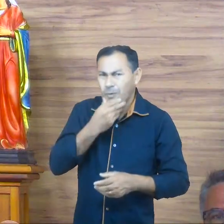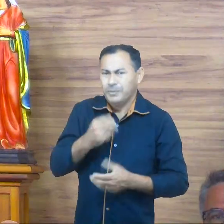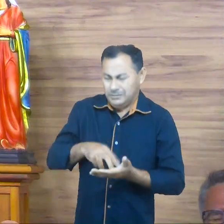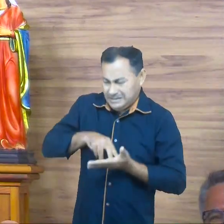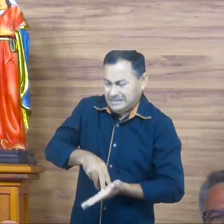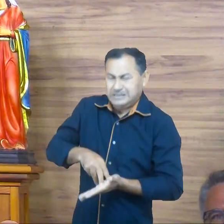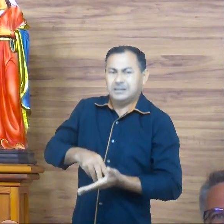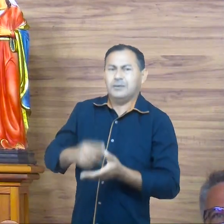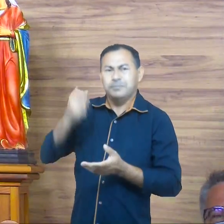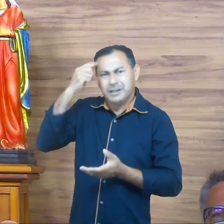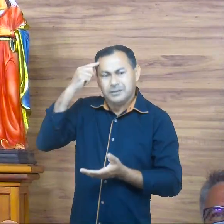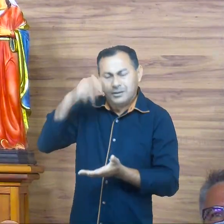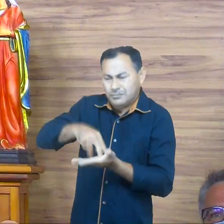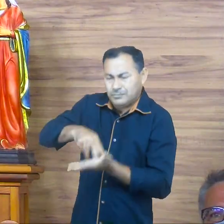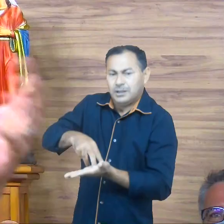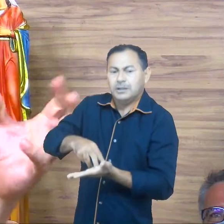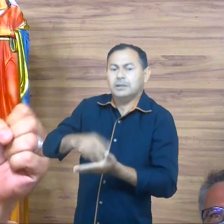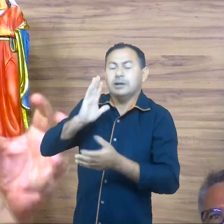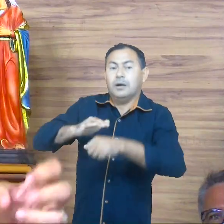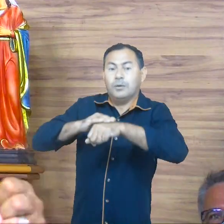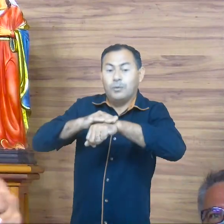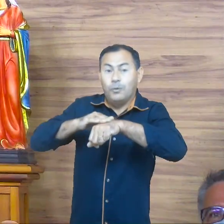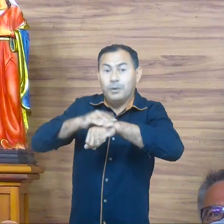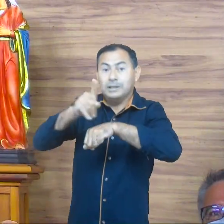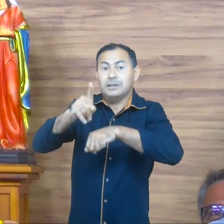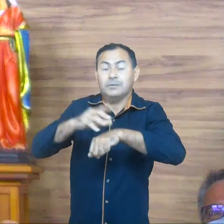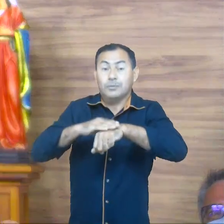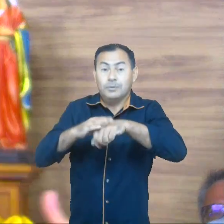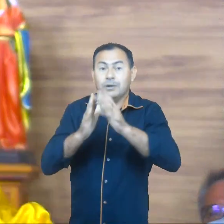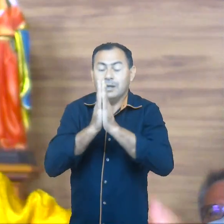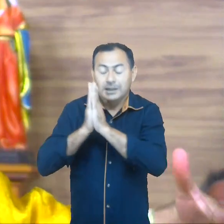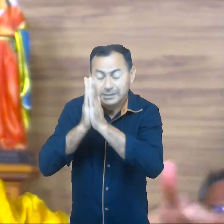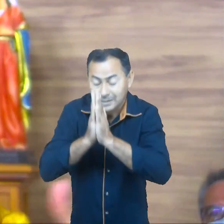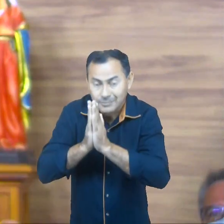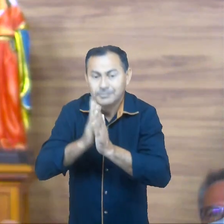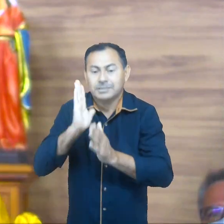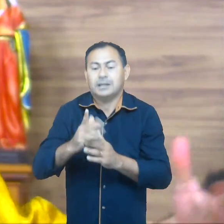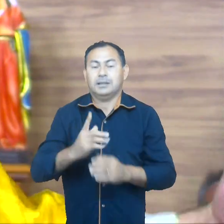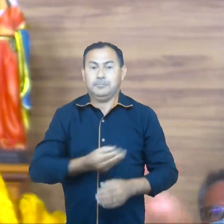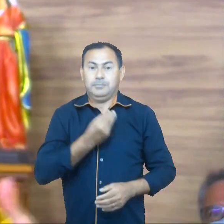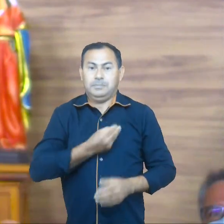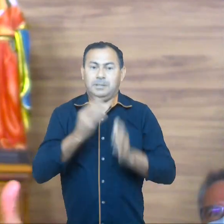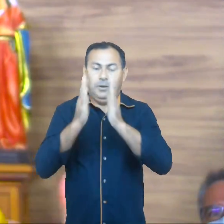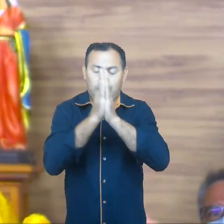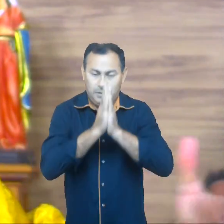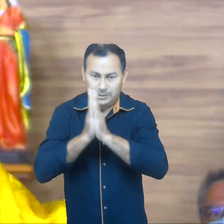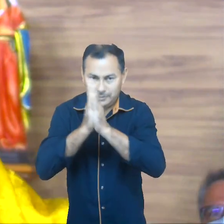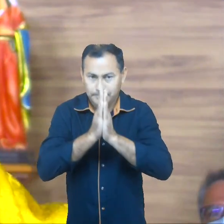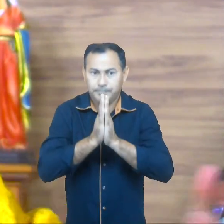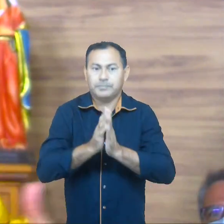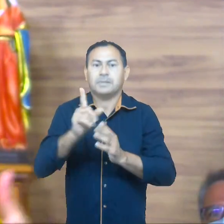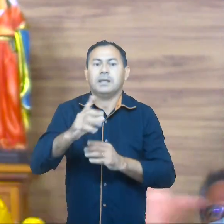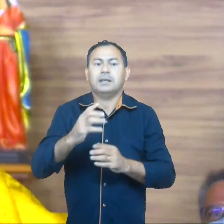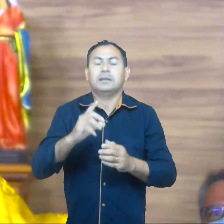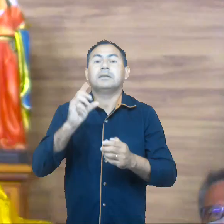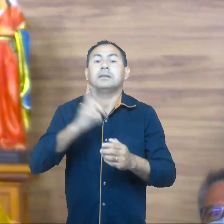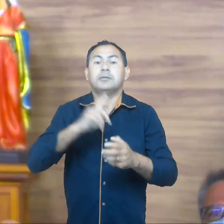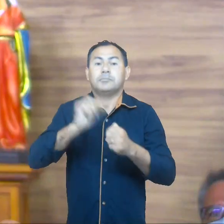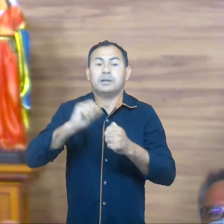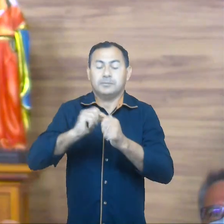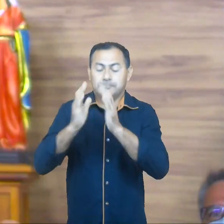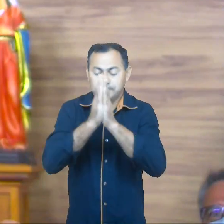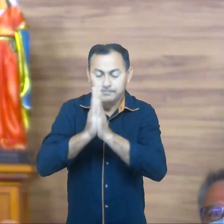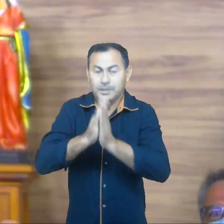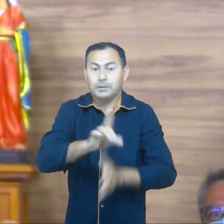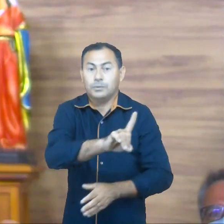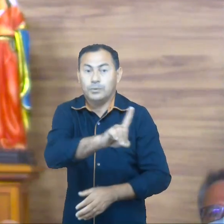aguenta? Porque o homem já conversa com você rezando, porque ele já tem a vida de oração, aquilo que ele tem que fazer, as orações